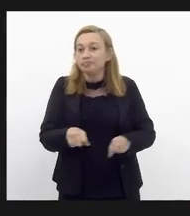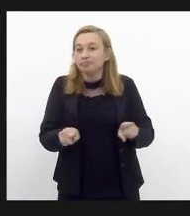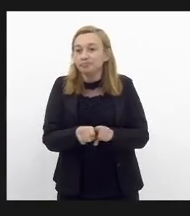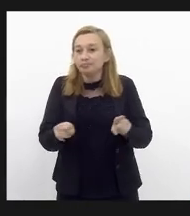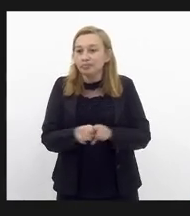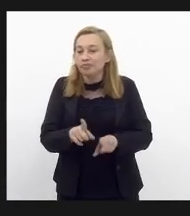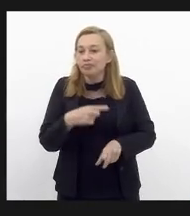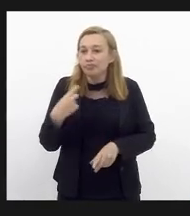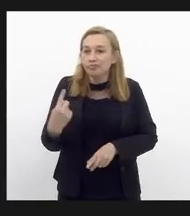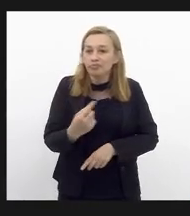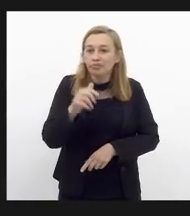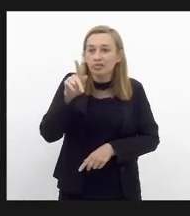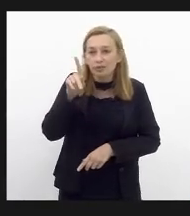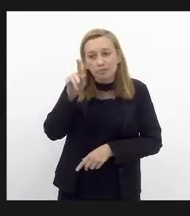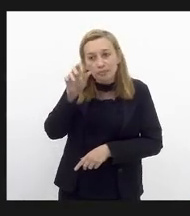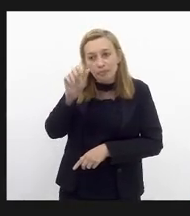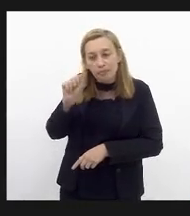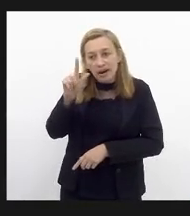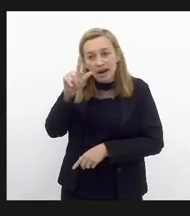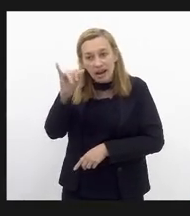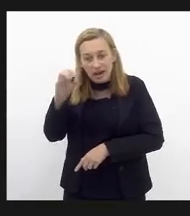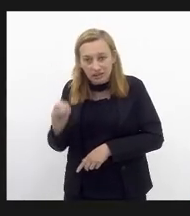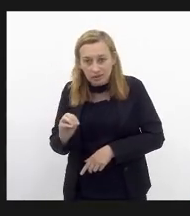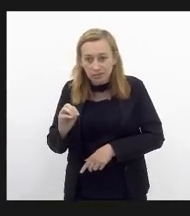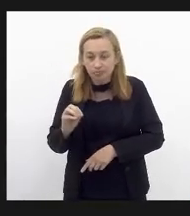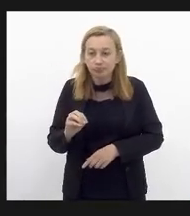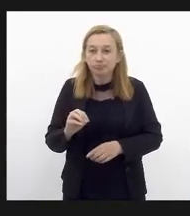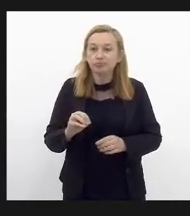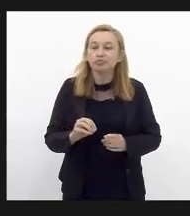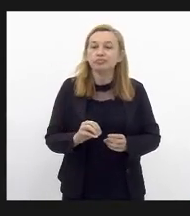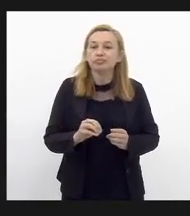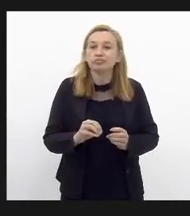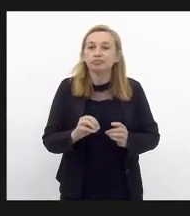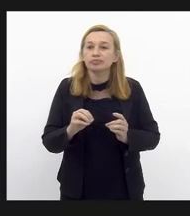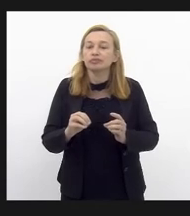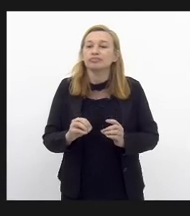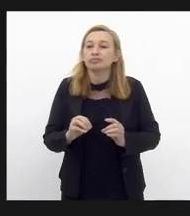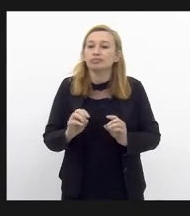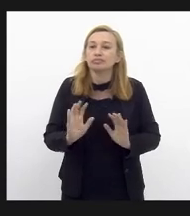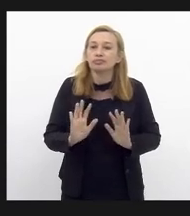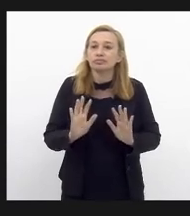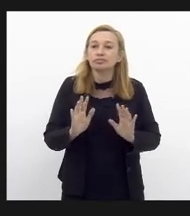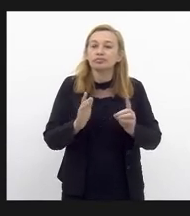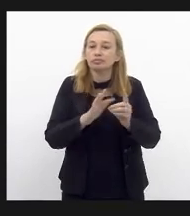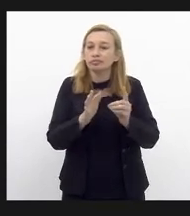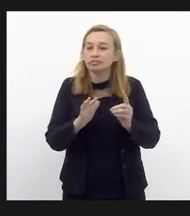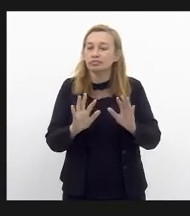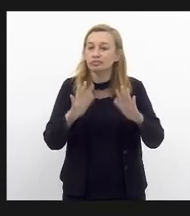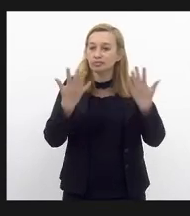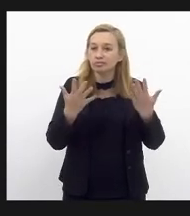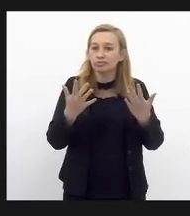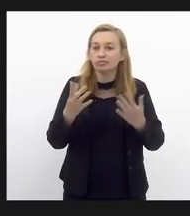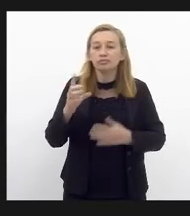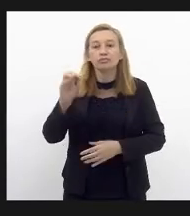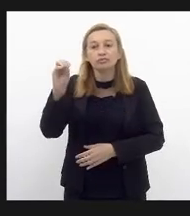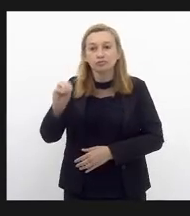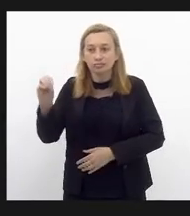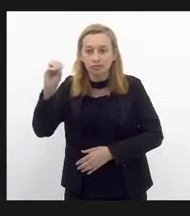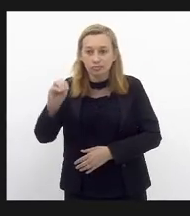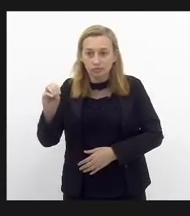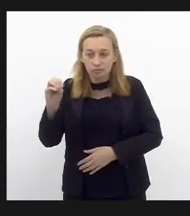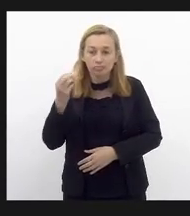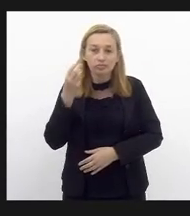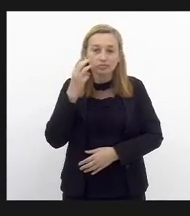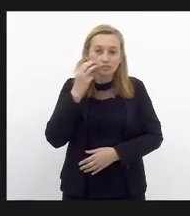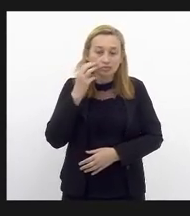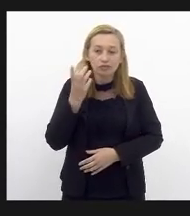que o nosso palácio, por conta das comemorações do Outubro Rosa, nós abrimos ali no dia